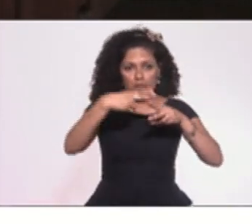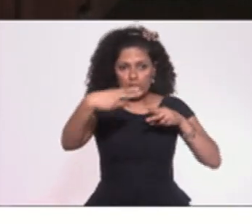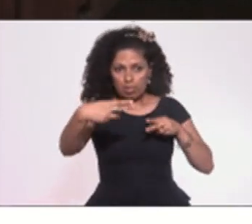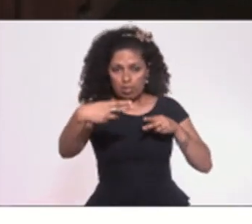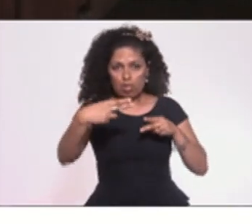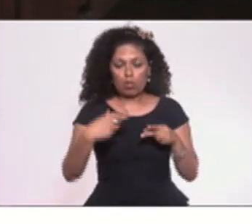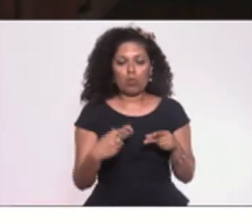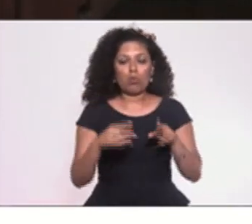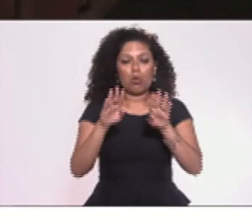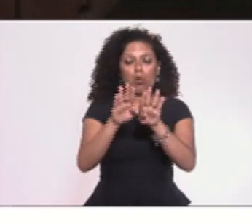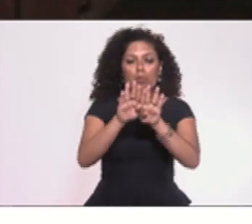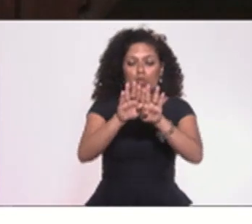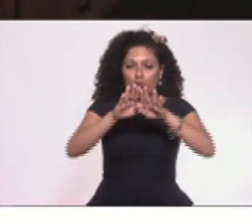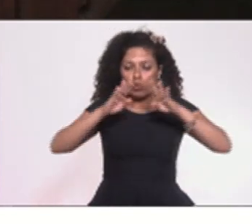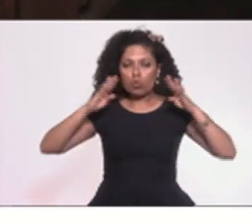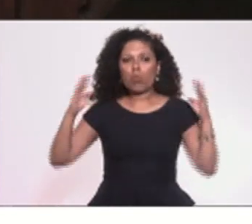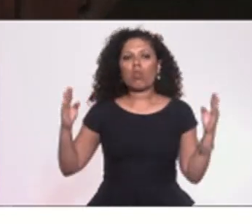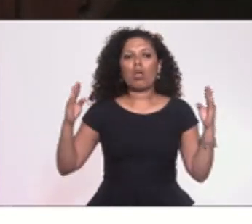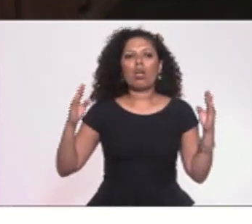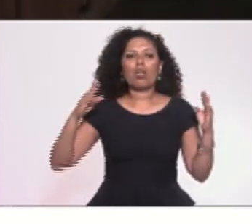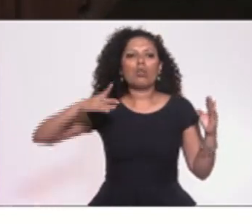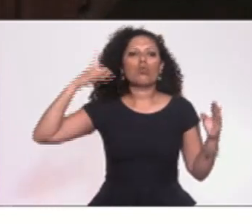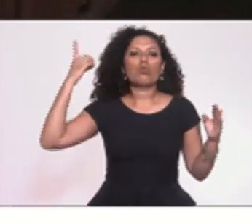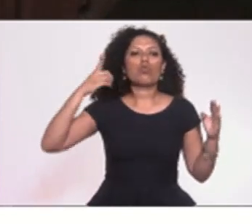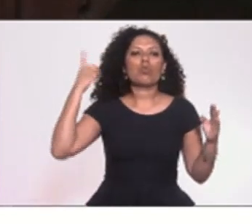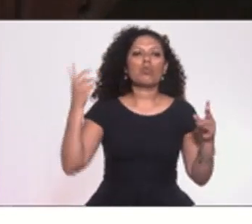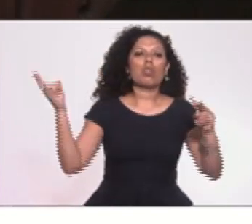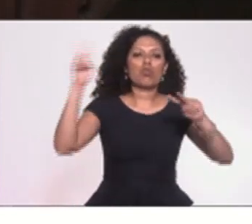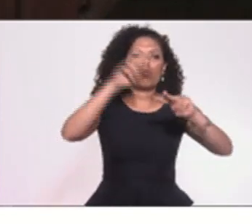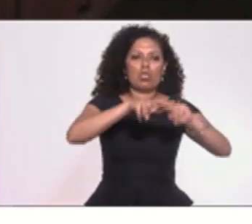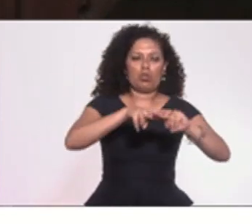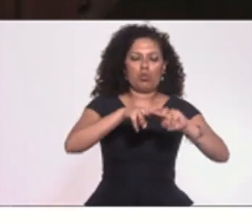pela soltura dos senhores parlamentares.